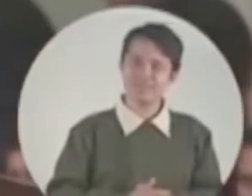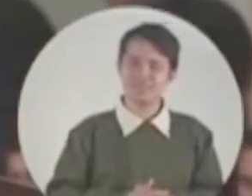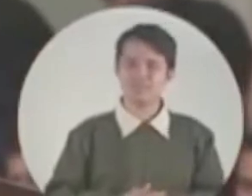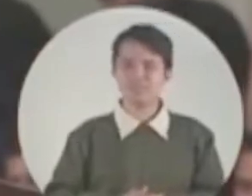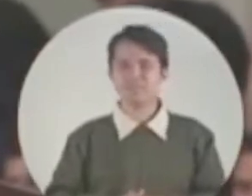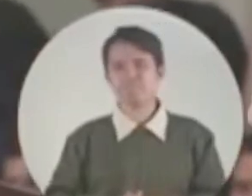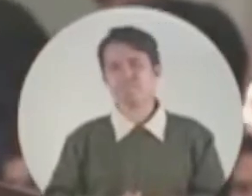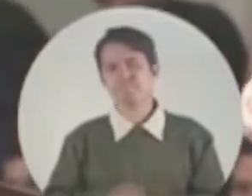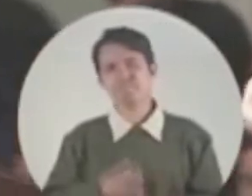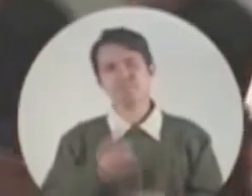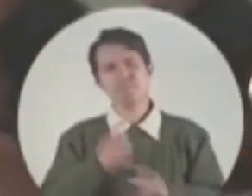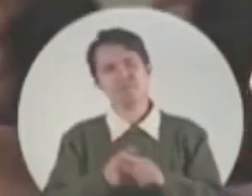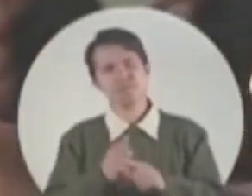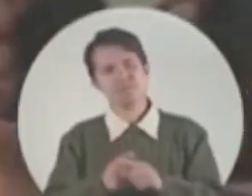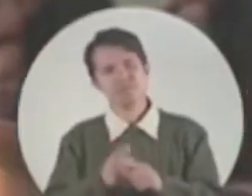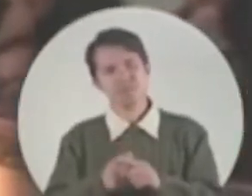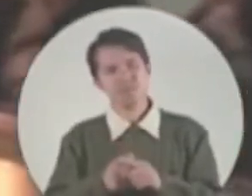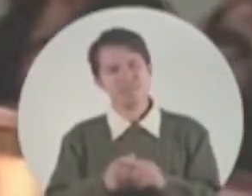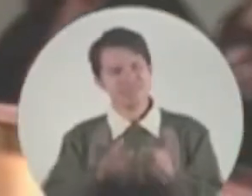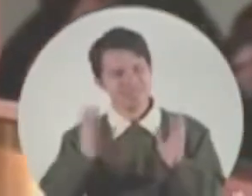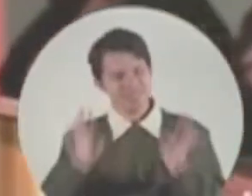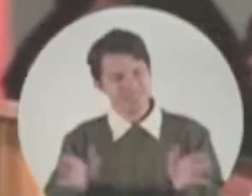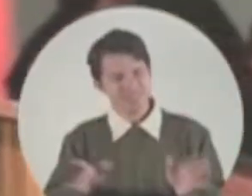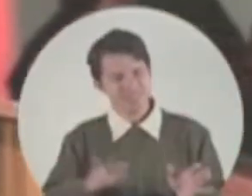E que coisa tremenda,